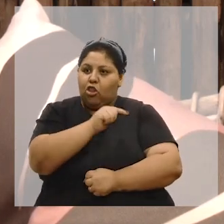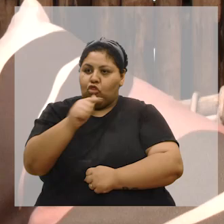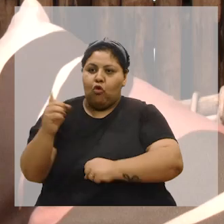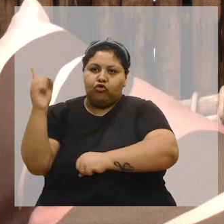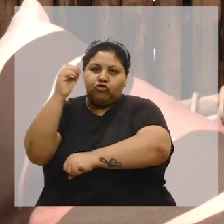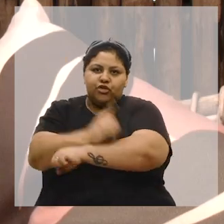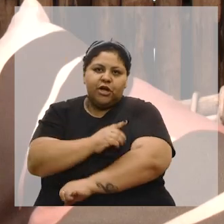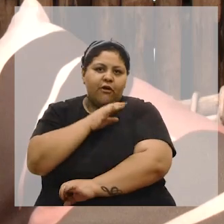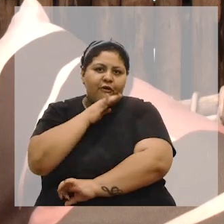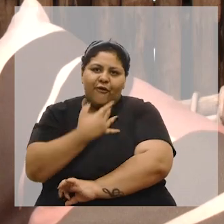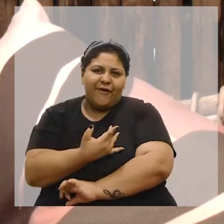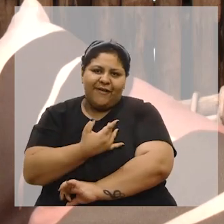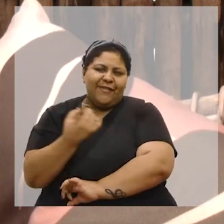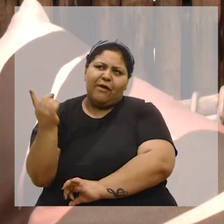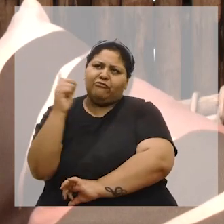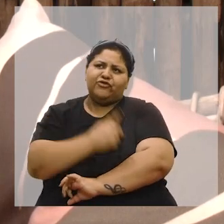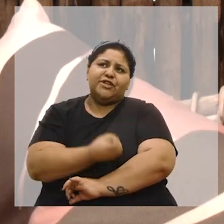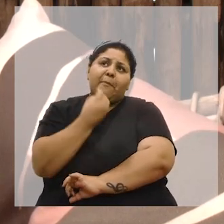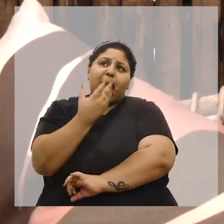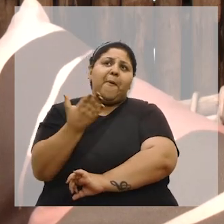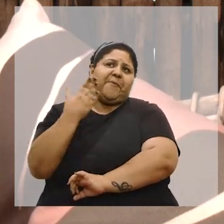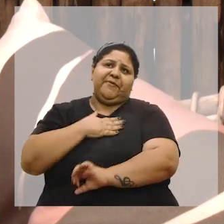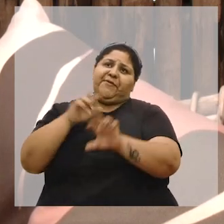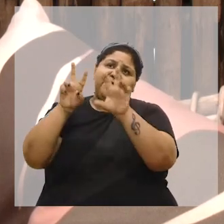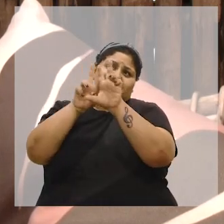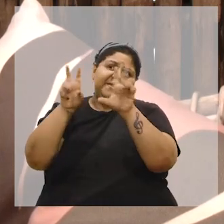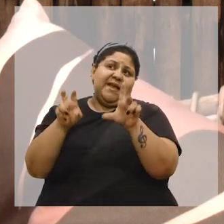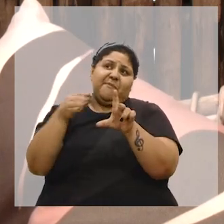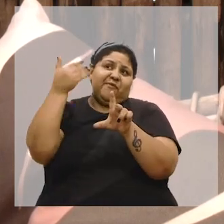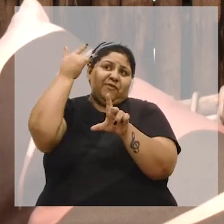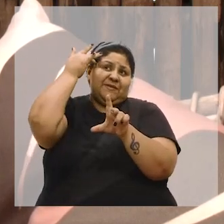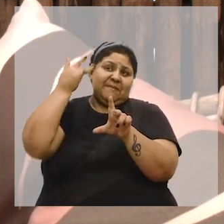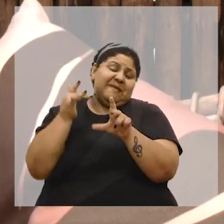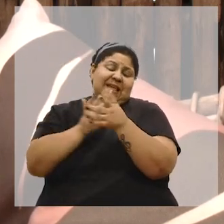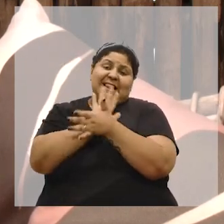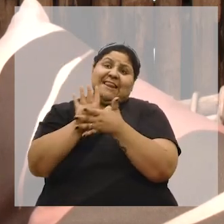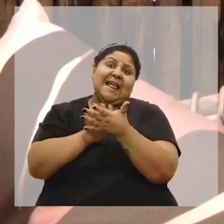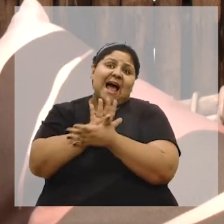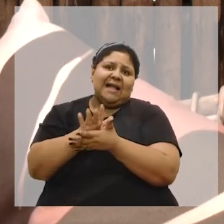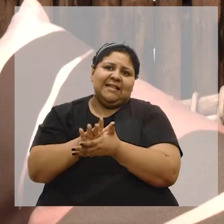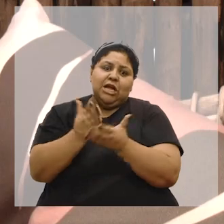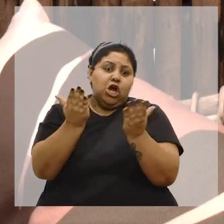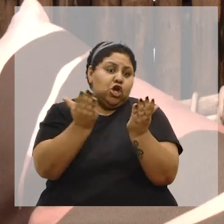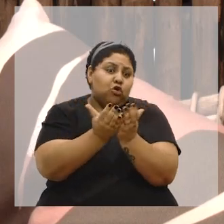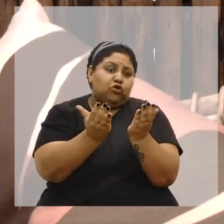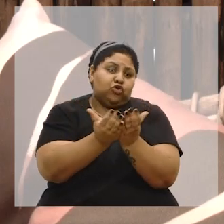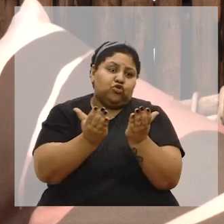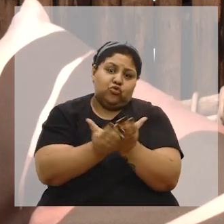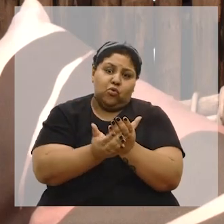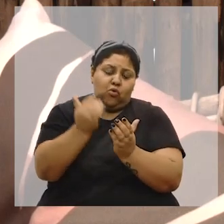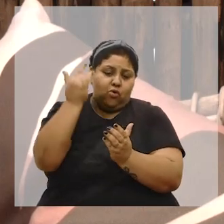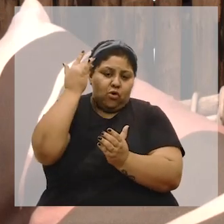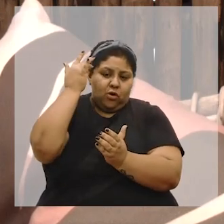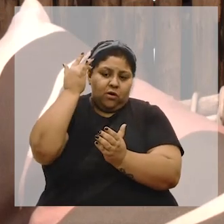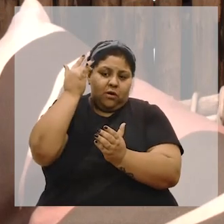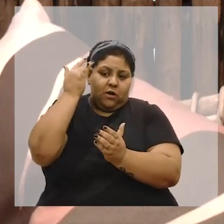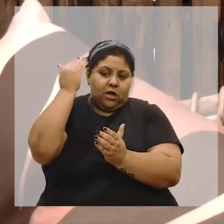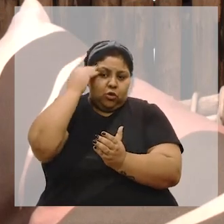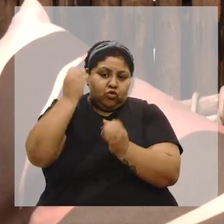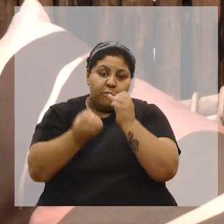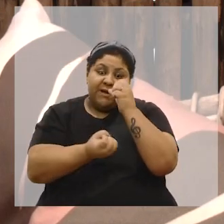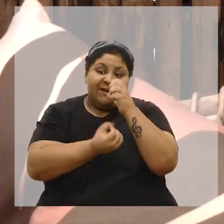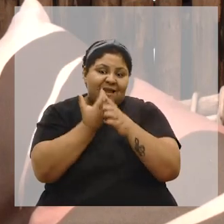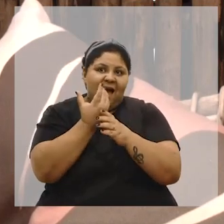cozinha mal, porque não é o teu dia, porque o tema que caiu tu não sabia direito, ou tu não estudou, ou tu não soube criar um